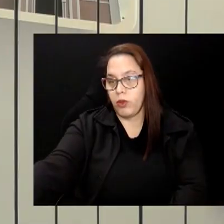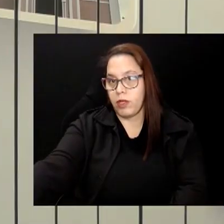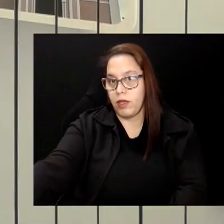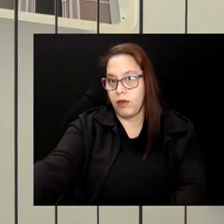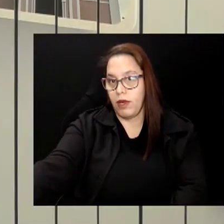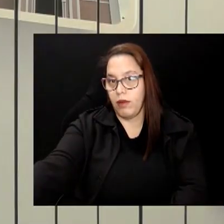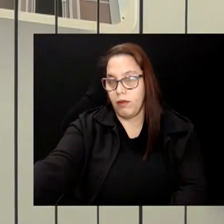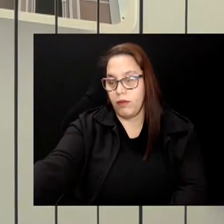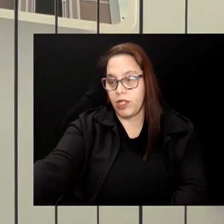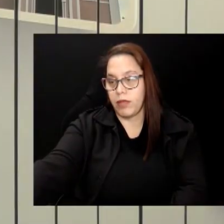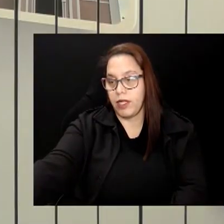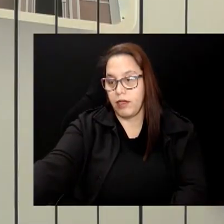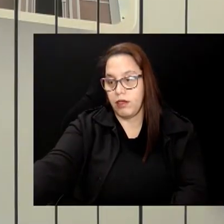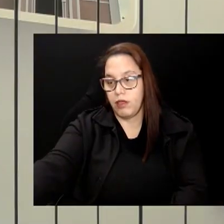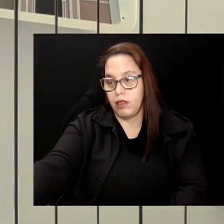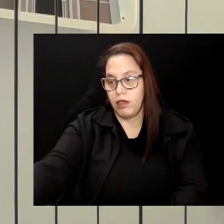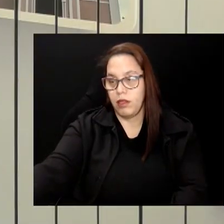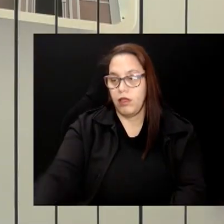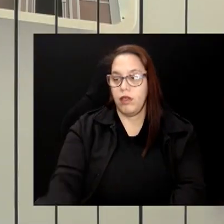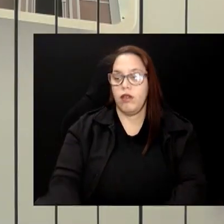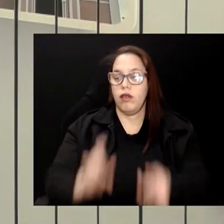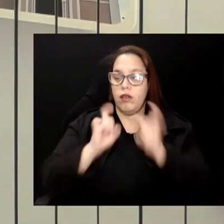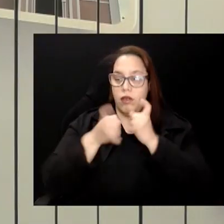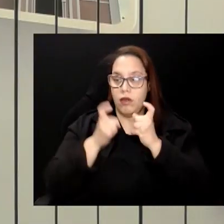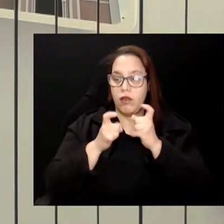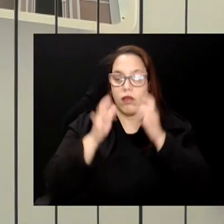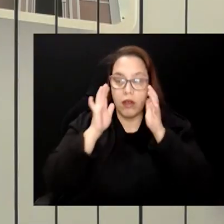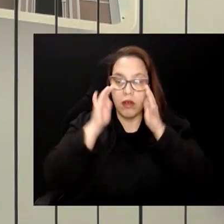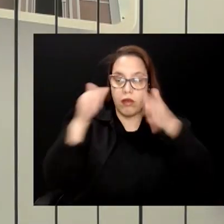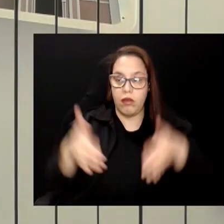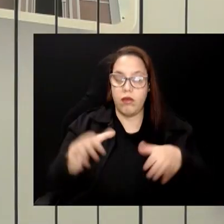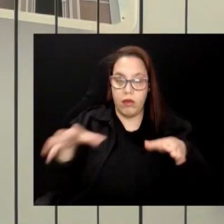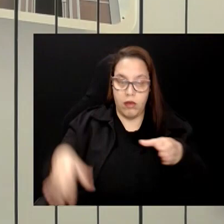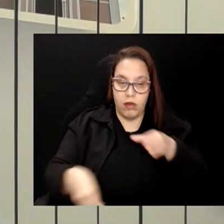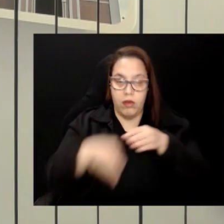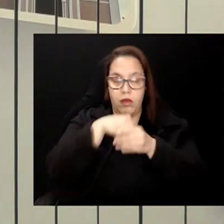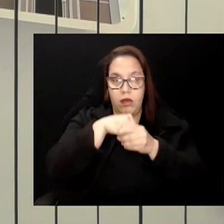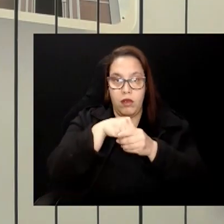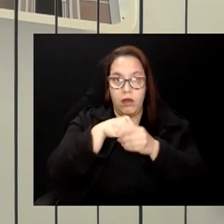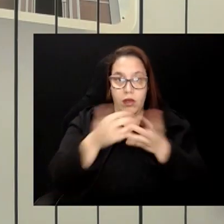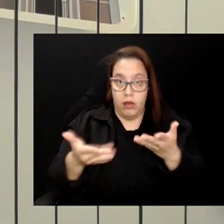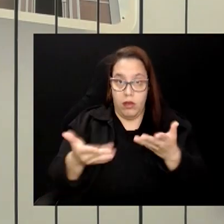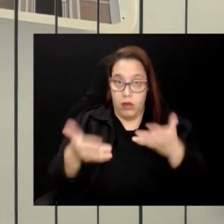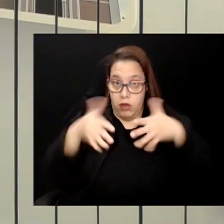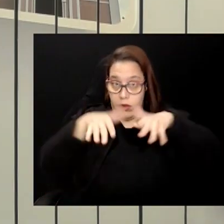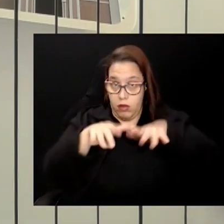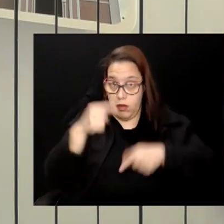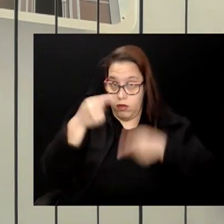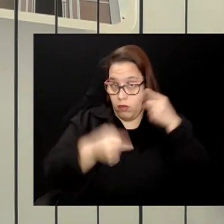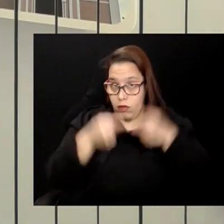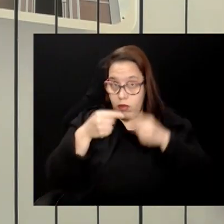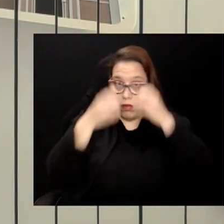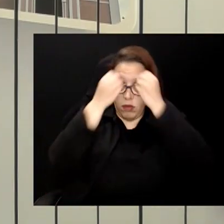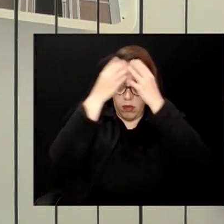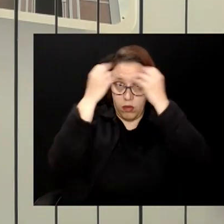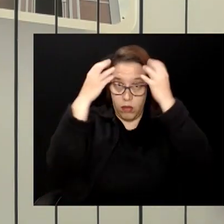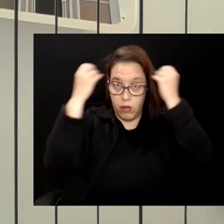promoveu mais uma reunião voltada à inclusão e ao debate sobre neurodiversidade.